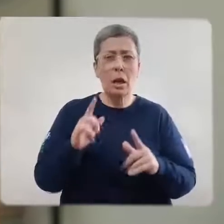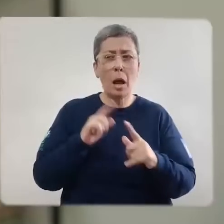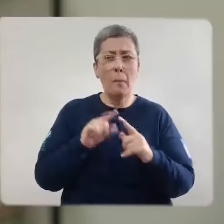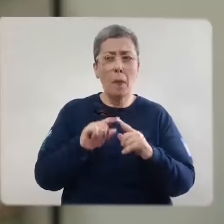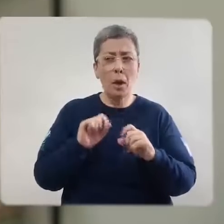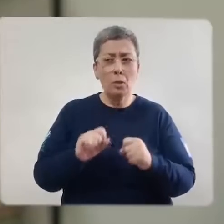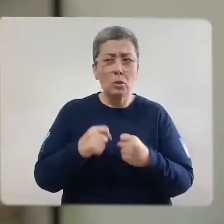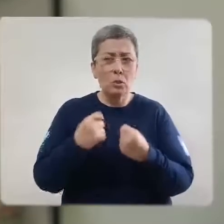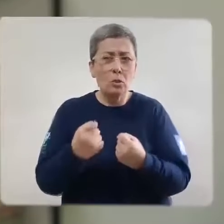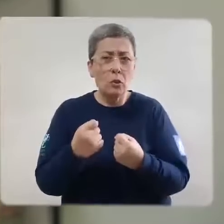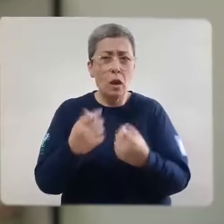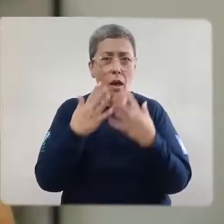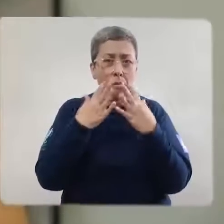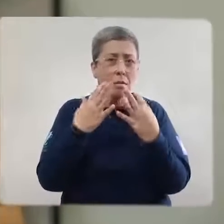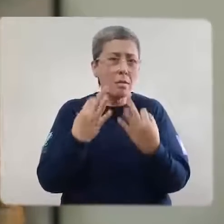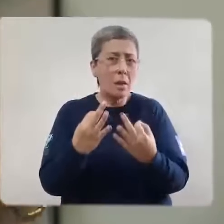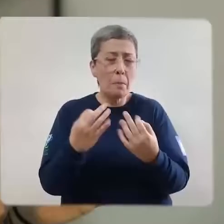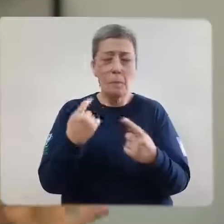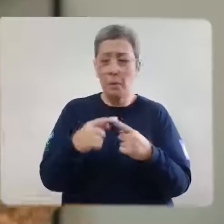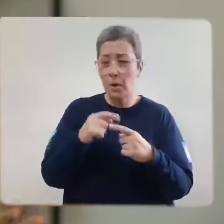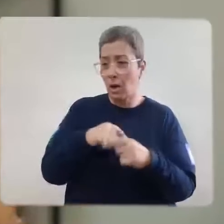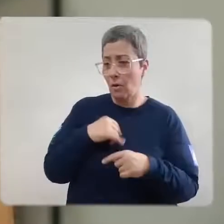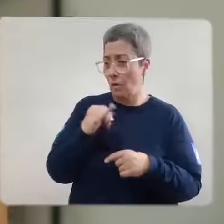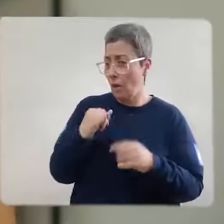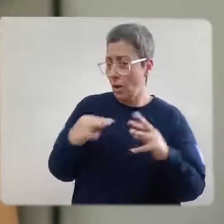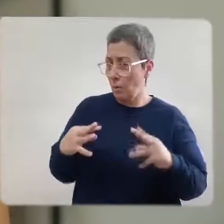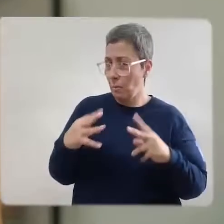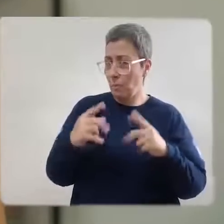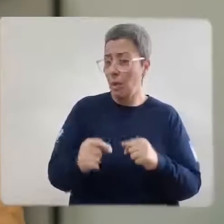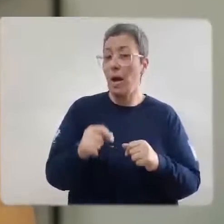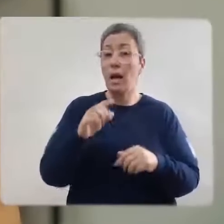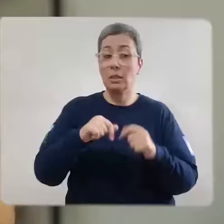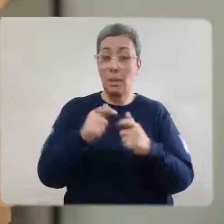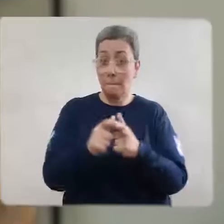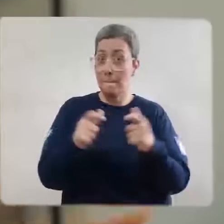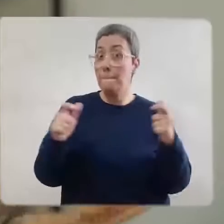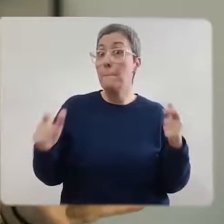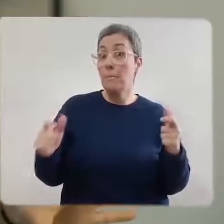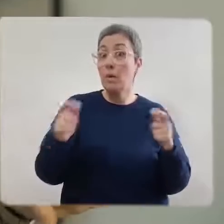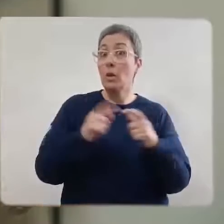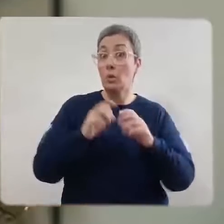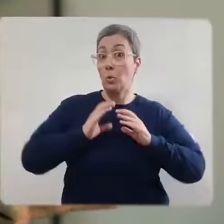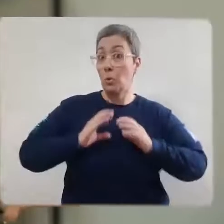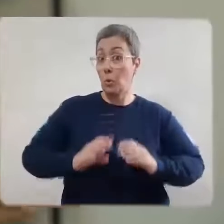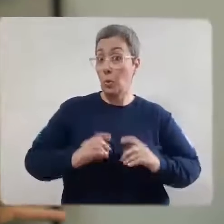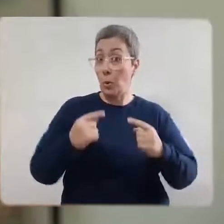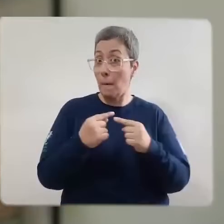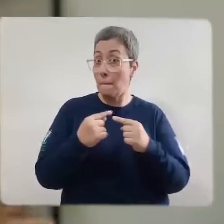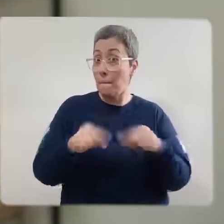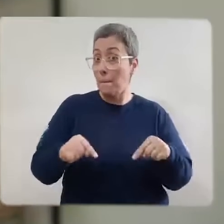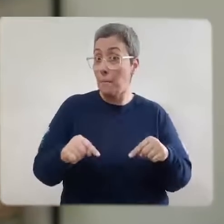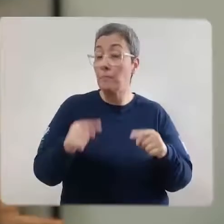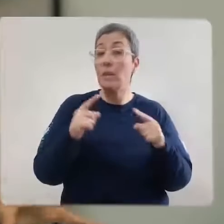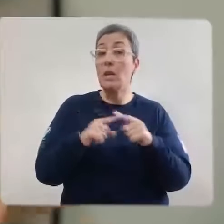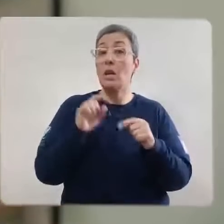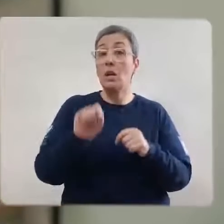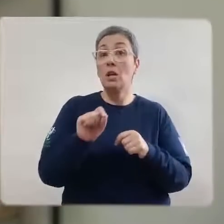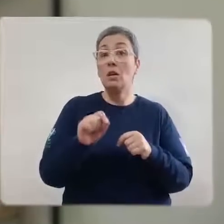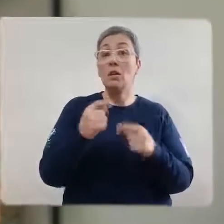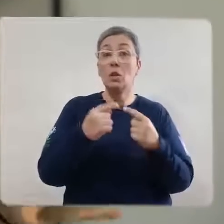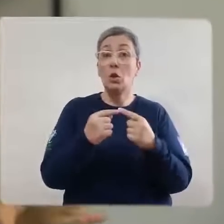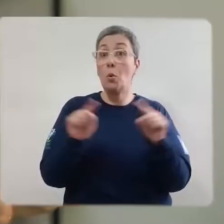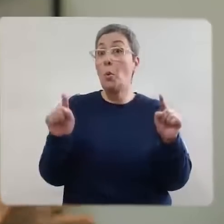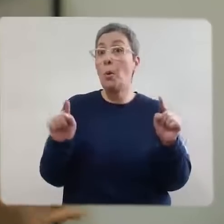esse reforço de atenção? Porque eu não vou dizer que todos, né? Mas uma grande maioria de comportamentos desafiadores,